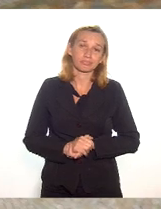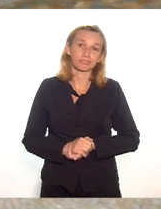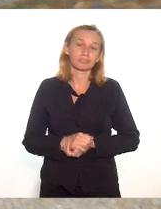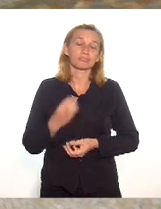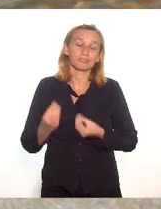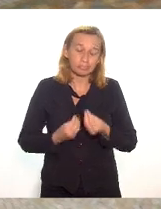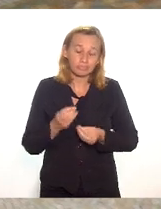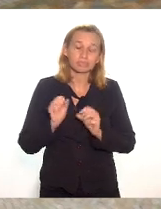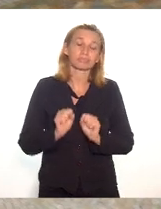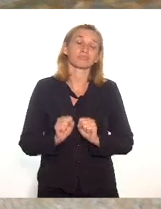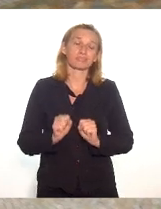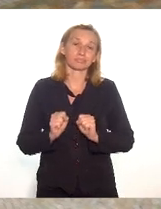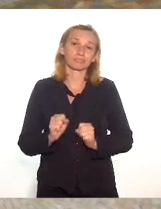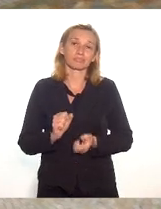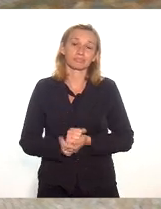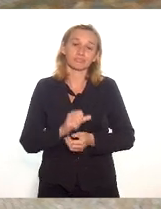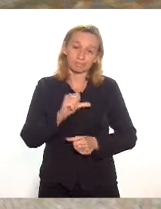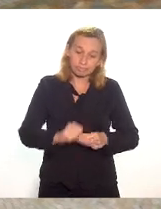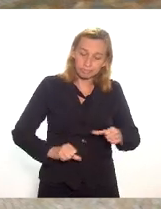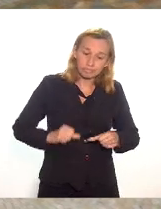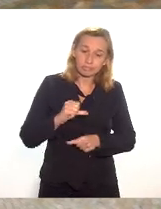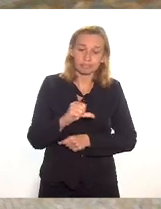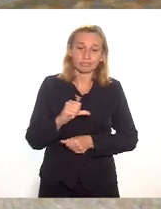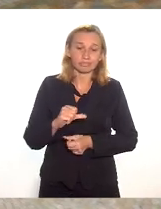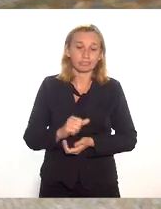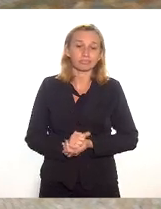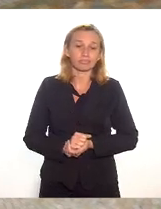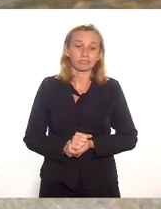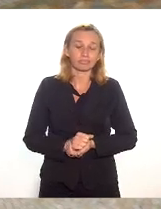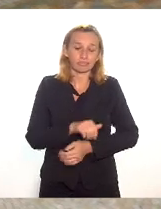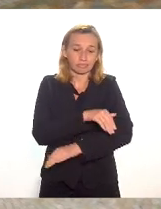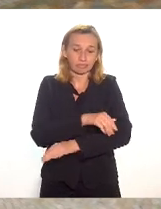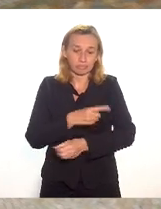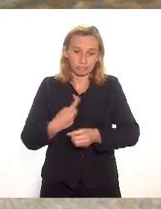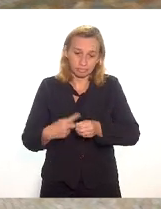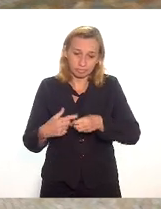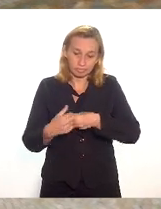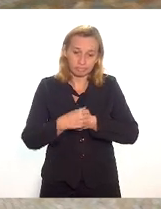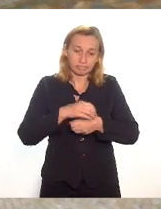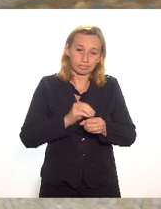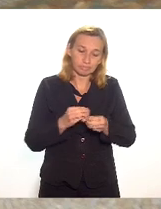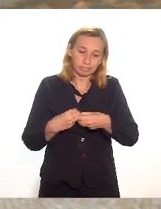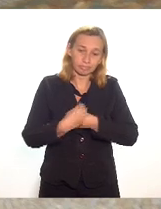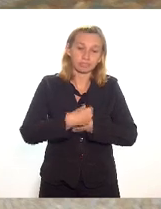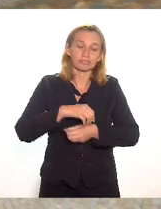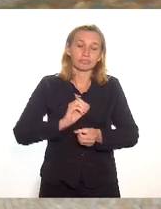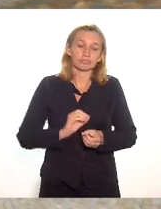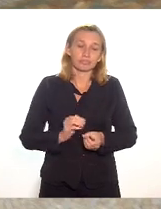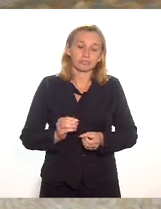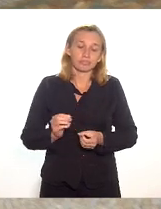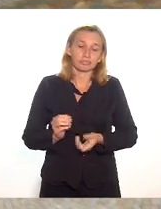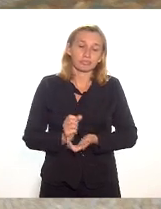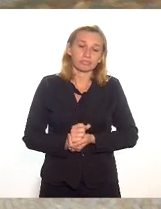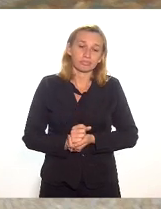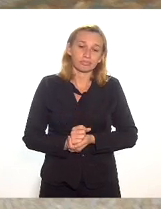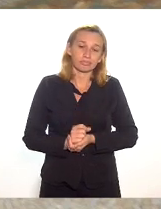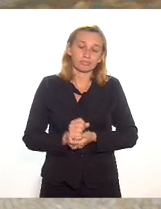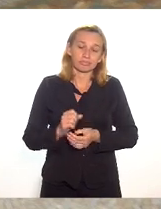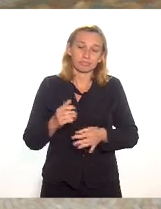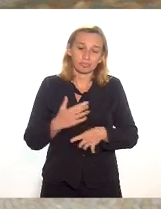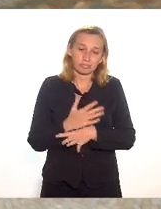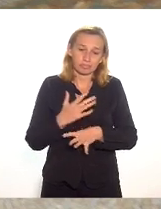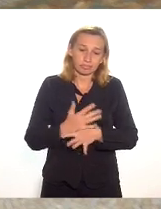como ela pode transformar bairros, vilas, cidades, colocando água e